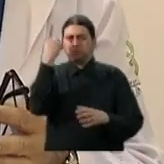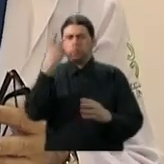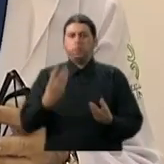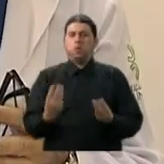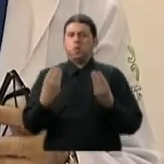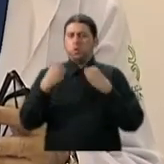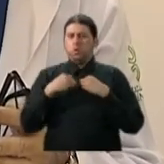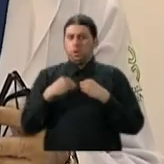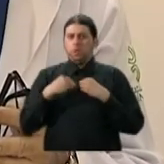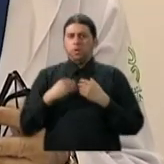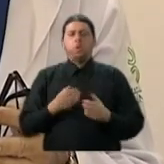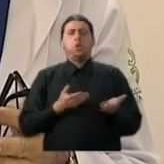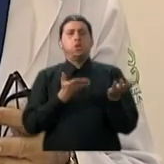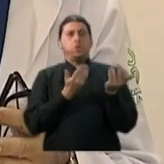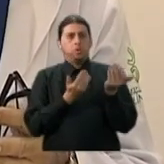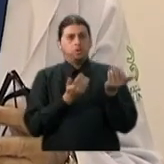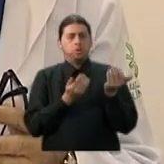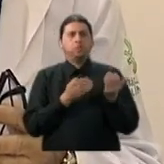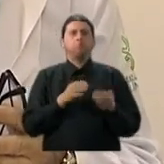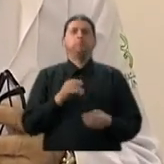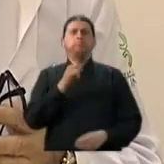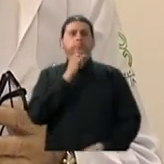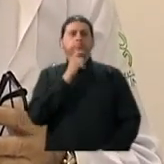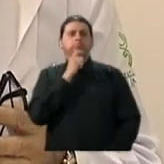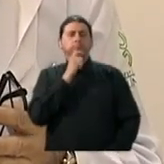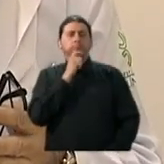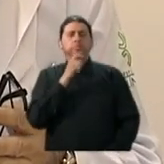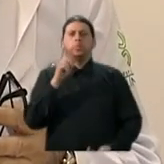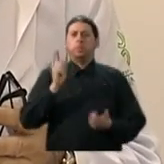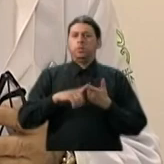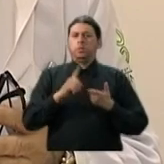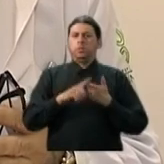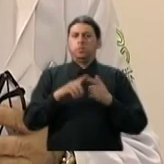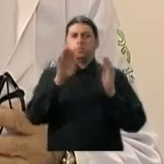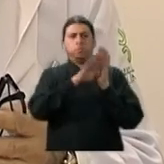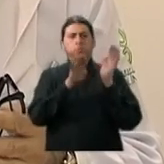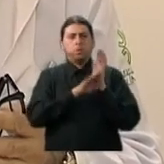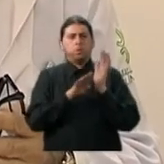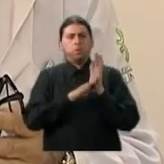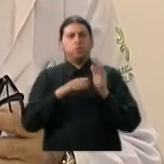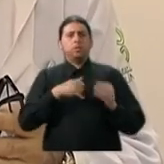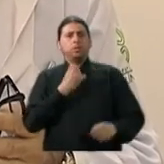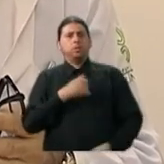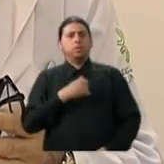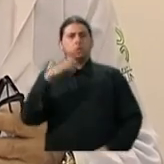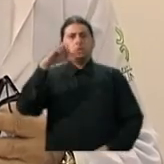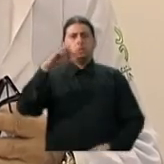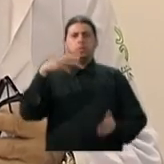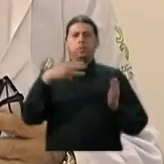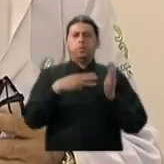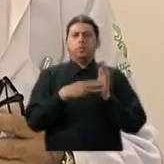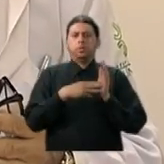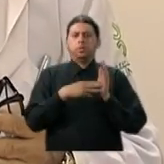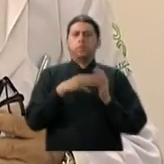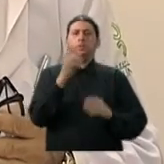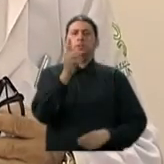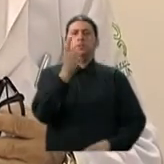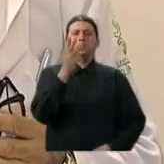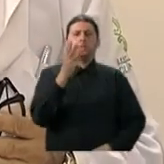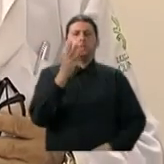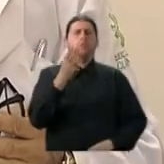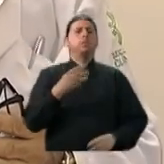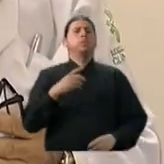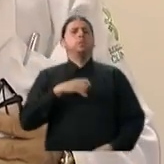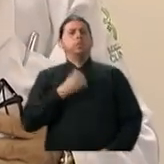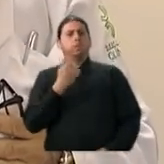na adolescência, por isso que o programa é de 9 a 13 anos, é antes da menina iniciar a atividade